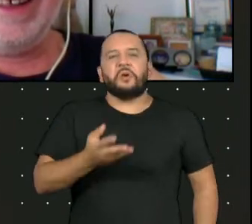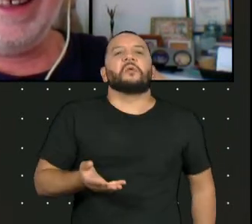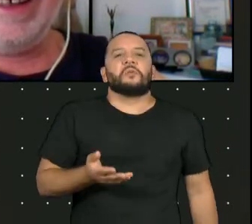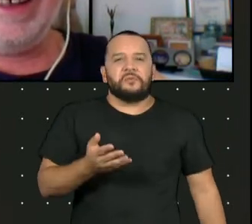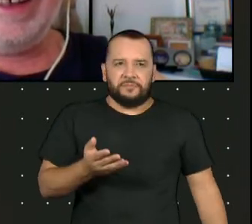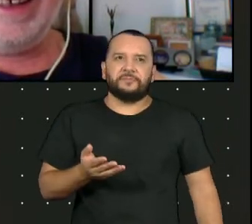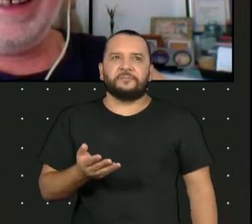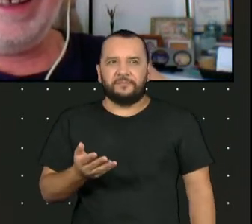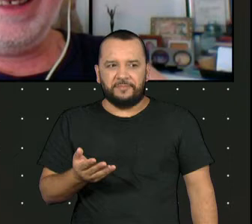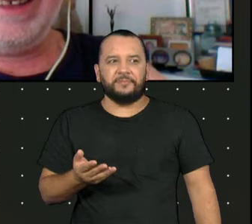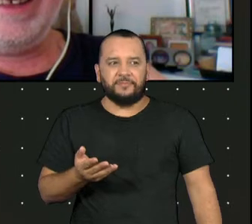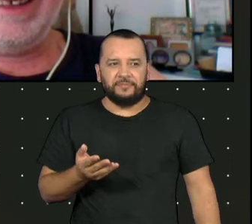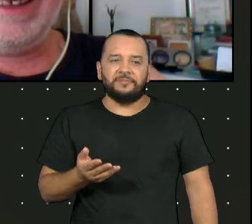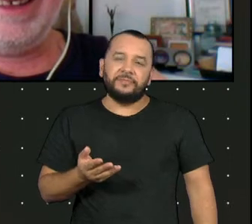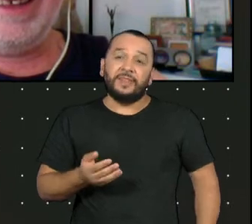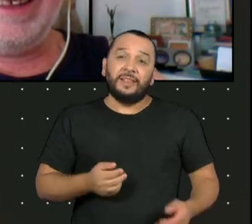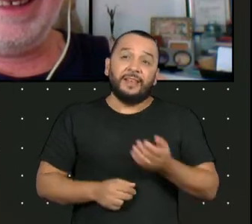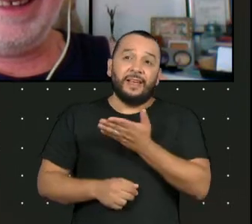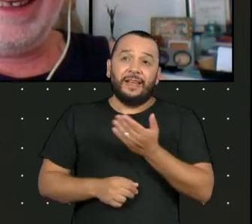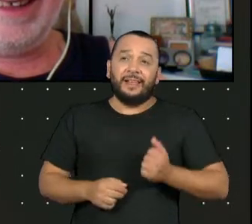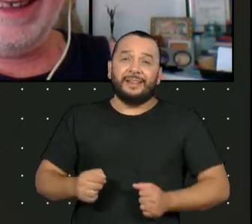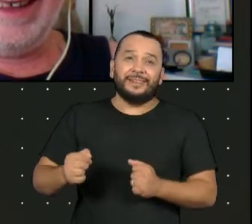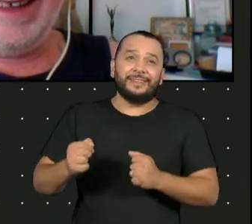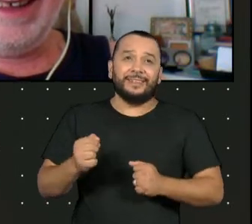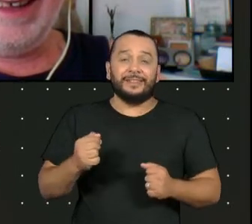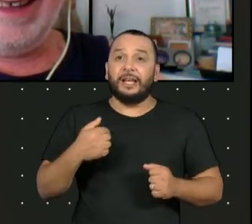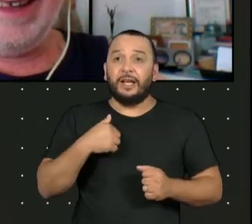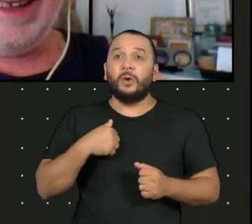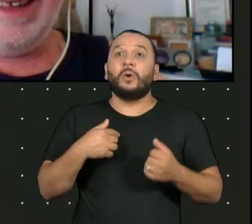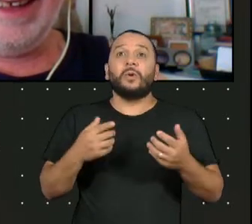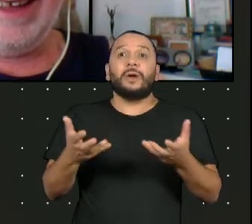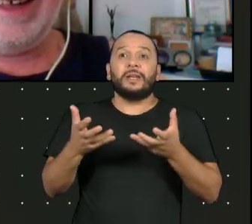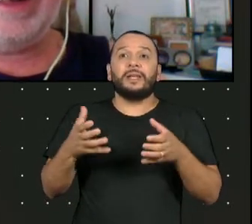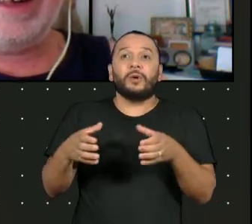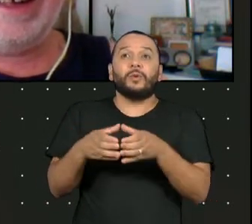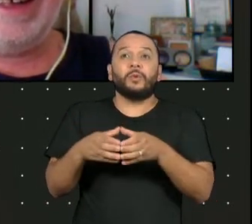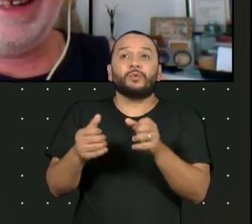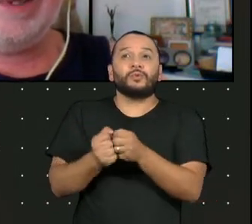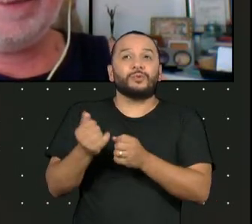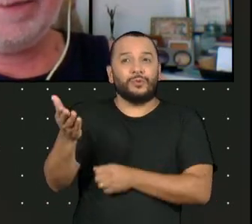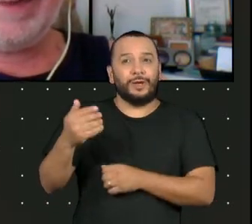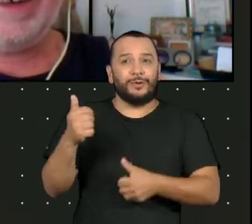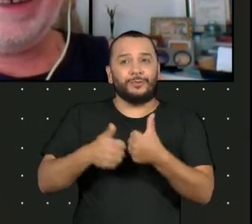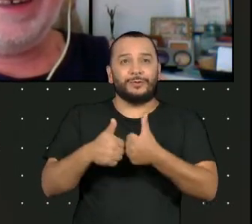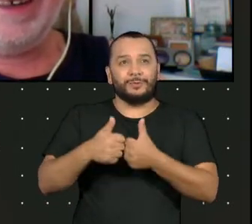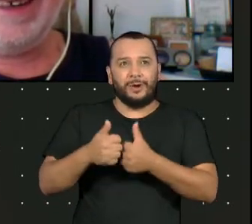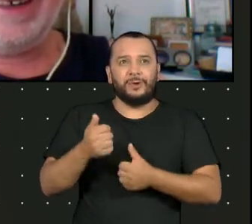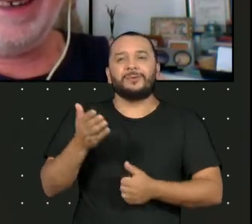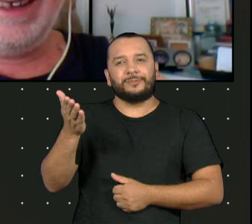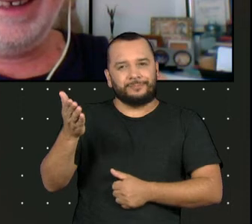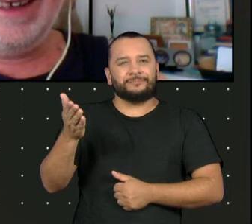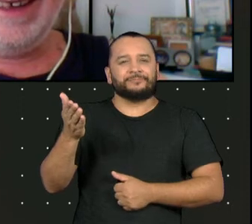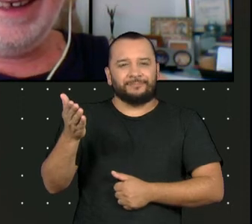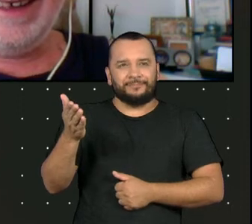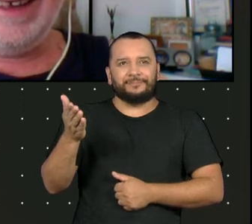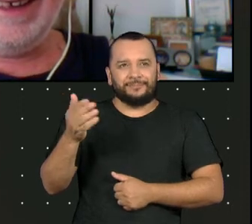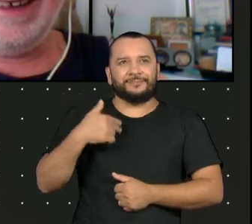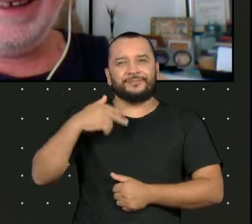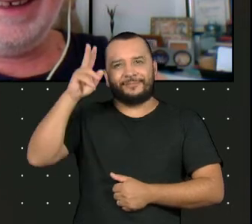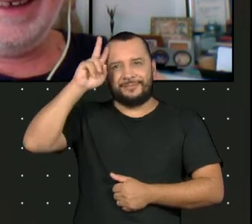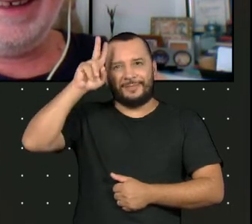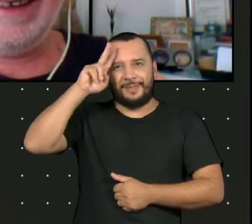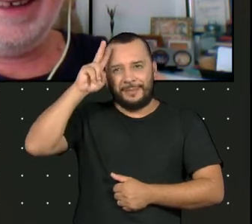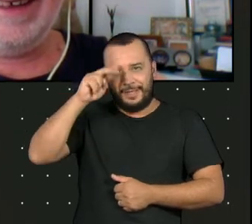para ver se ficava no mesmo time que ele. Companheiro, te tenho na lembrança e